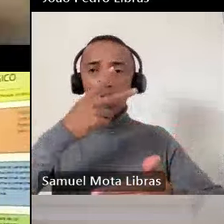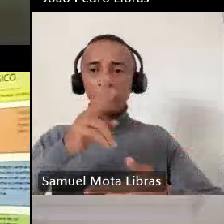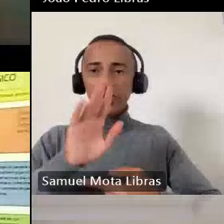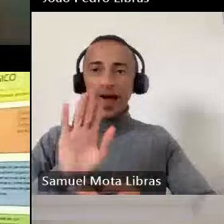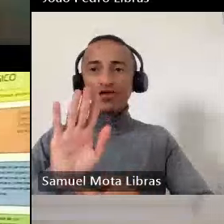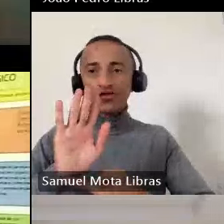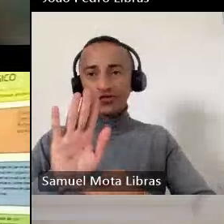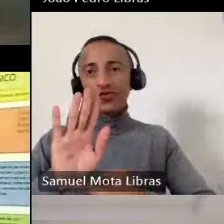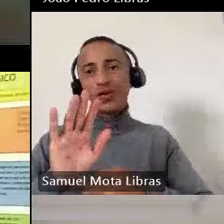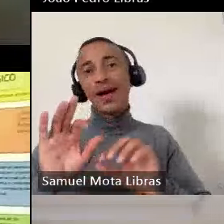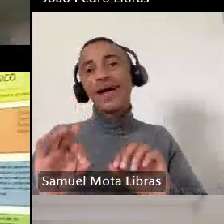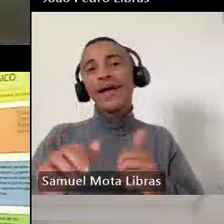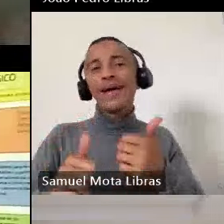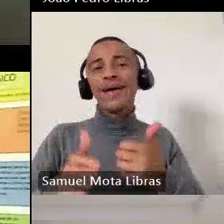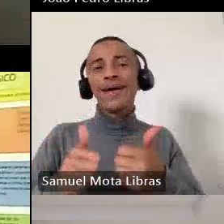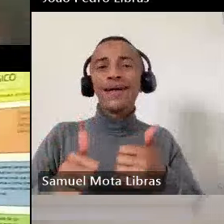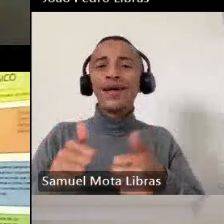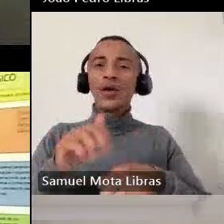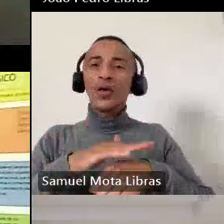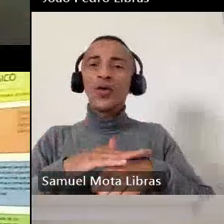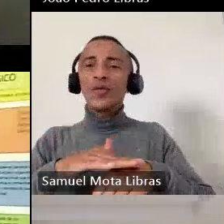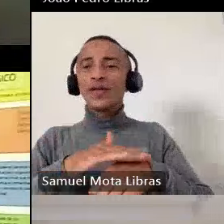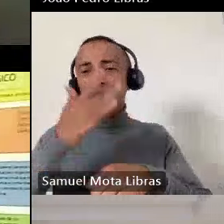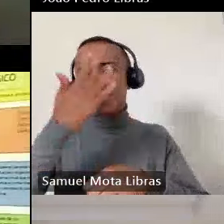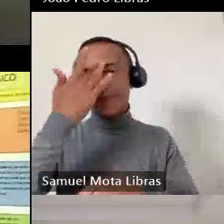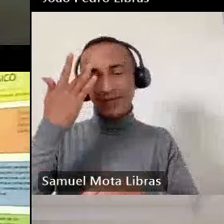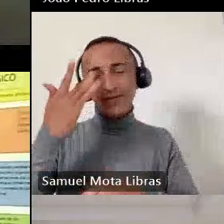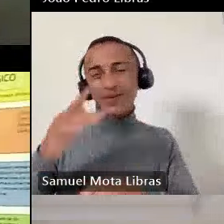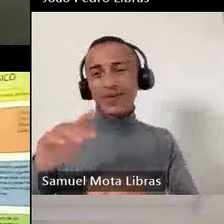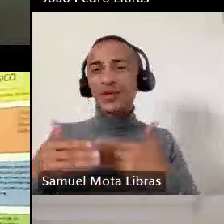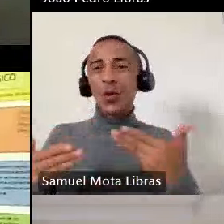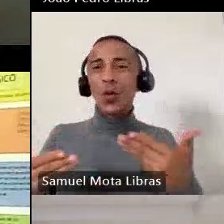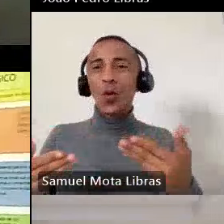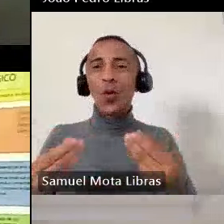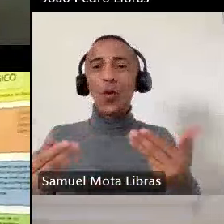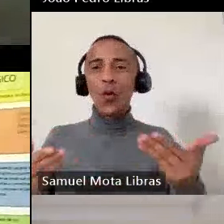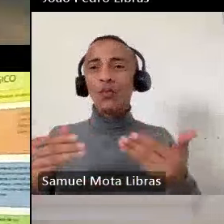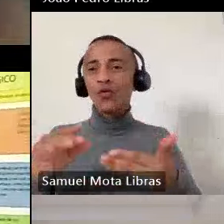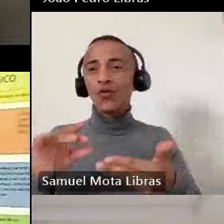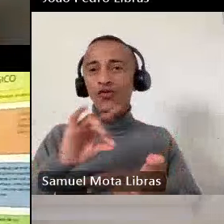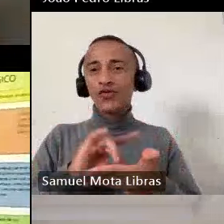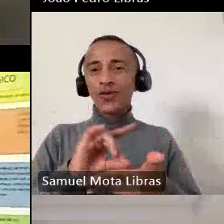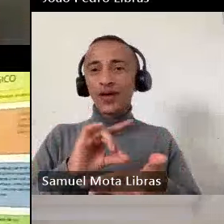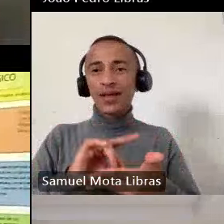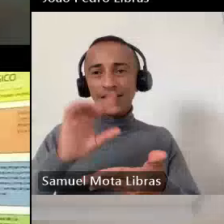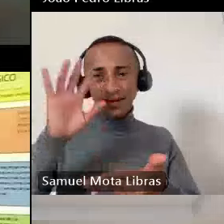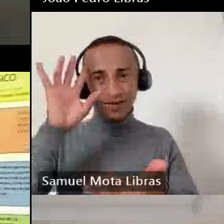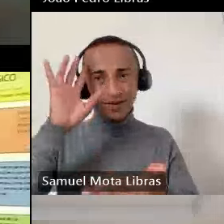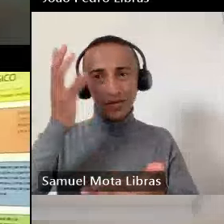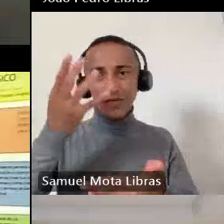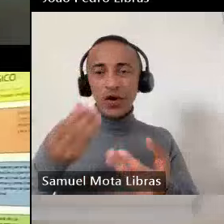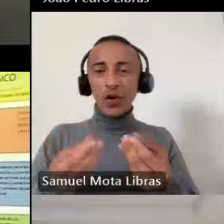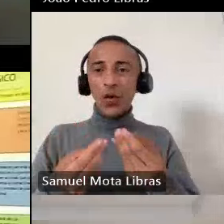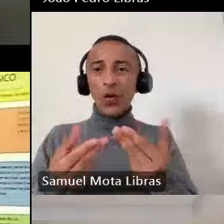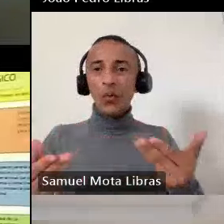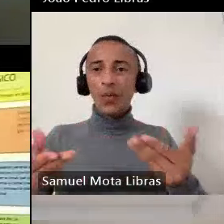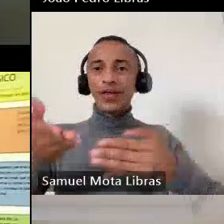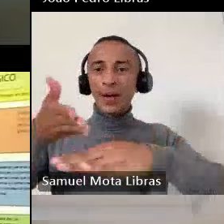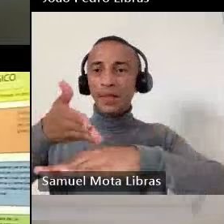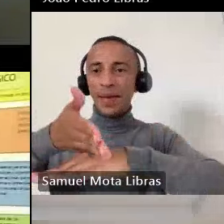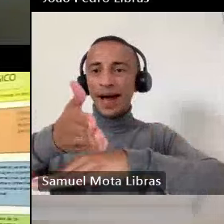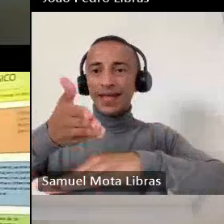ah eu conversei com não sei quem tá então como é que isso Isso faz parte da sua tomada de decisão então de que forma a participação aumento da participa